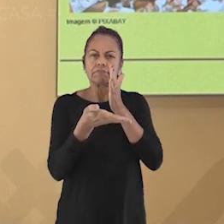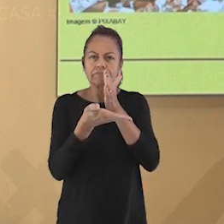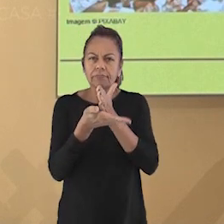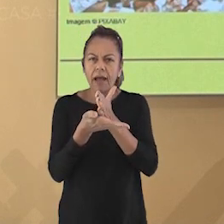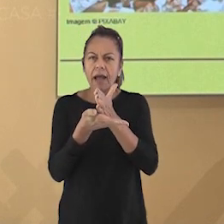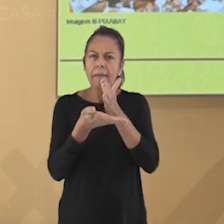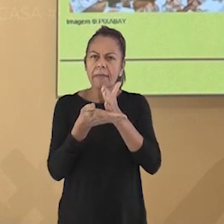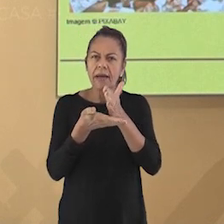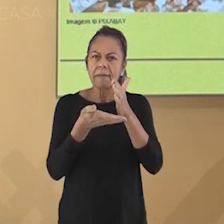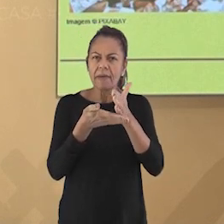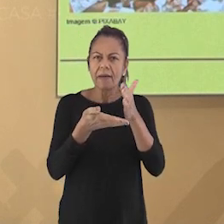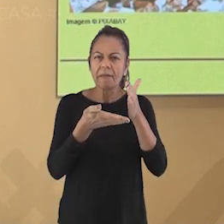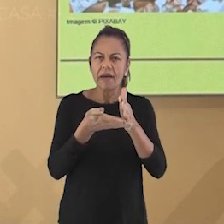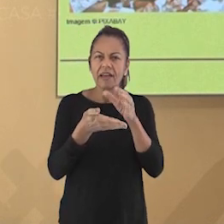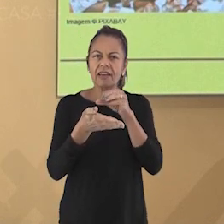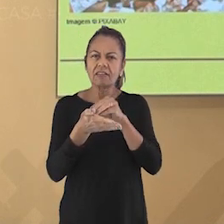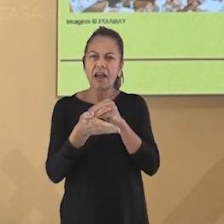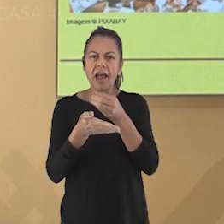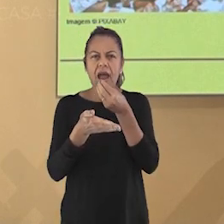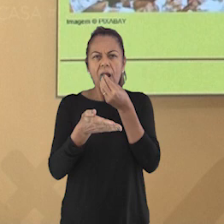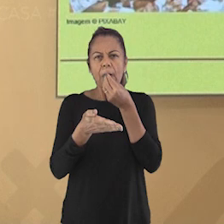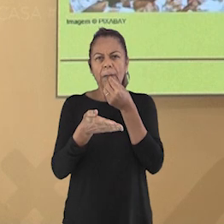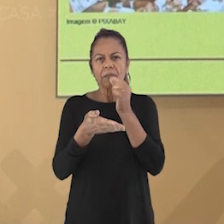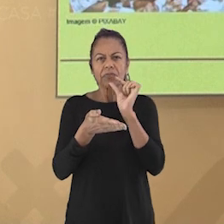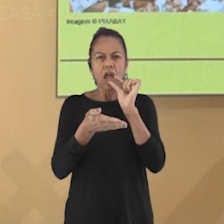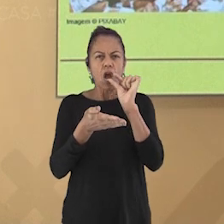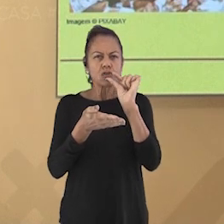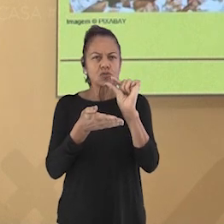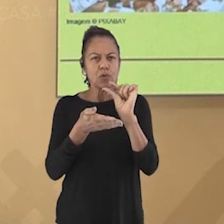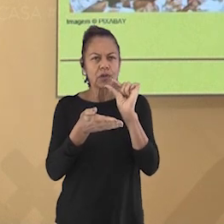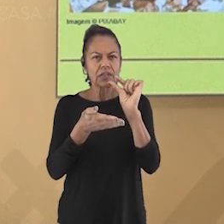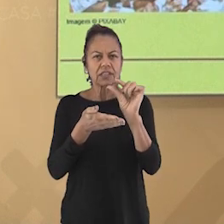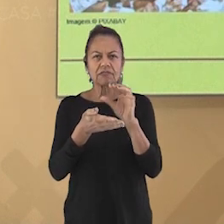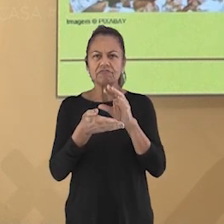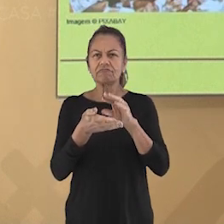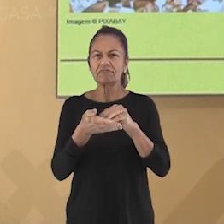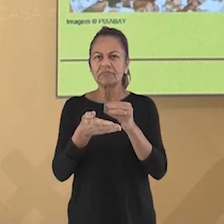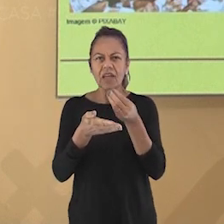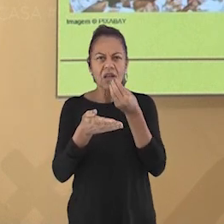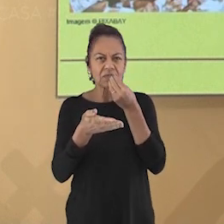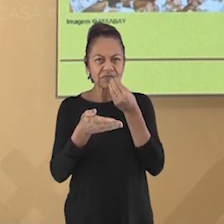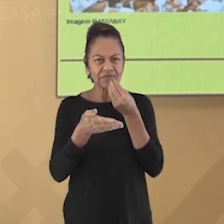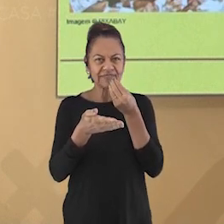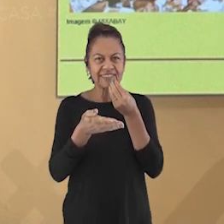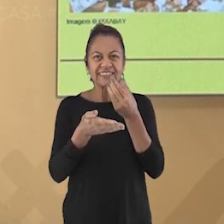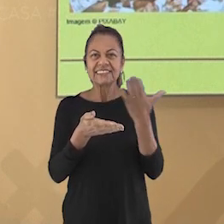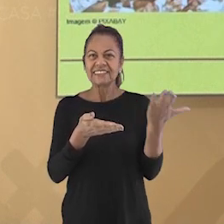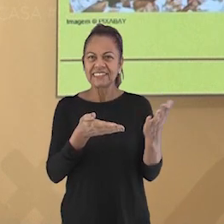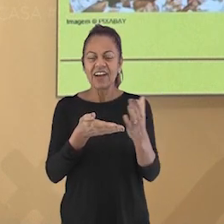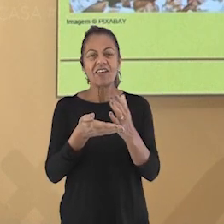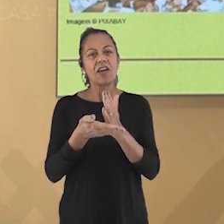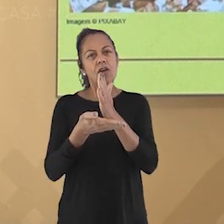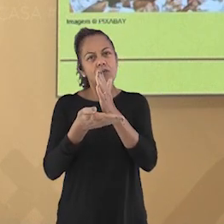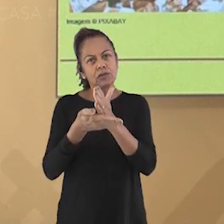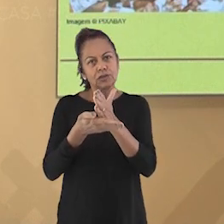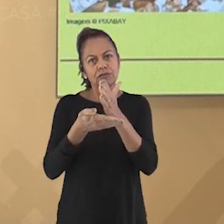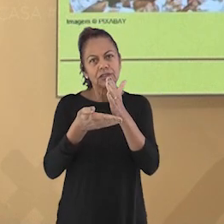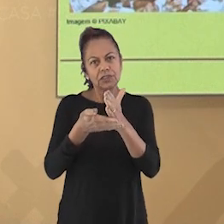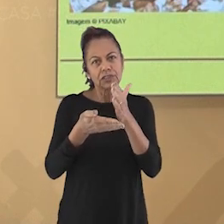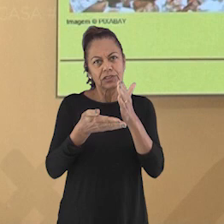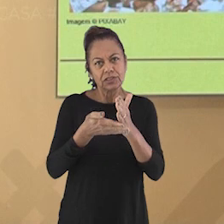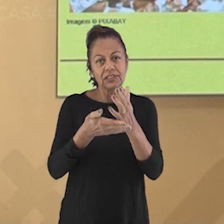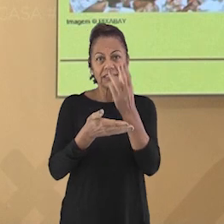para fazer ela render também. Posso pegar e dividir em 3 partes. Observa que essa parte de